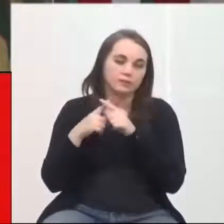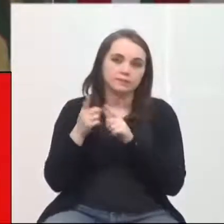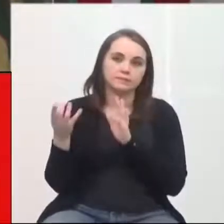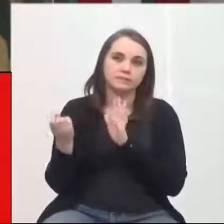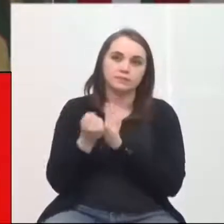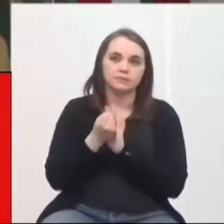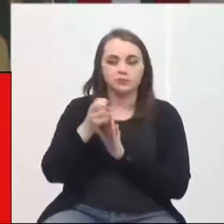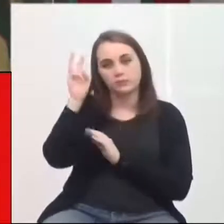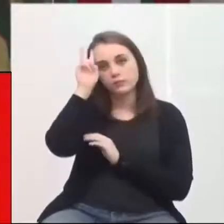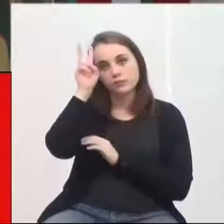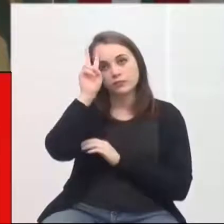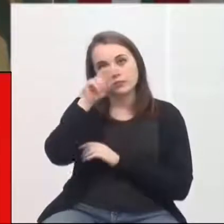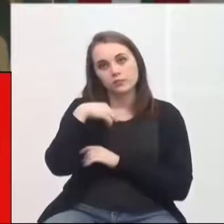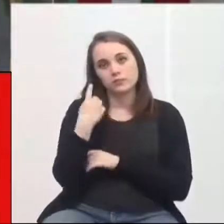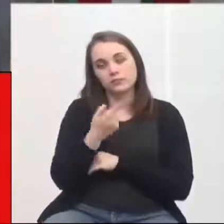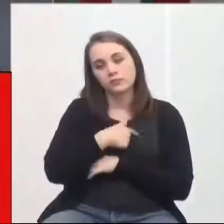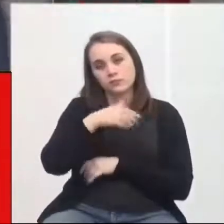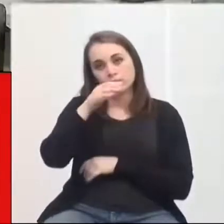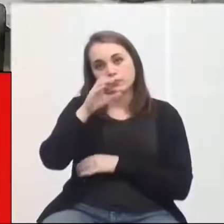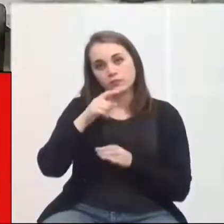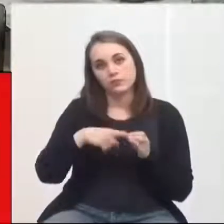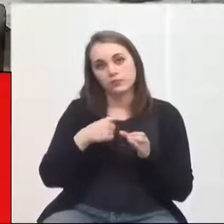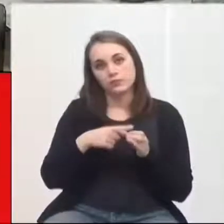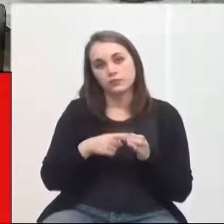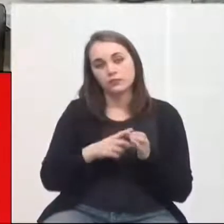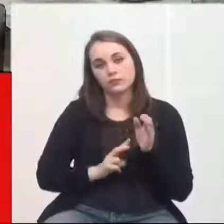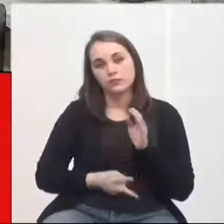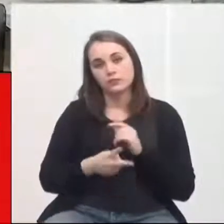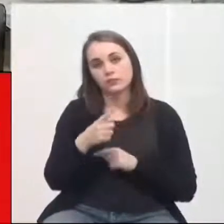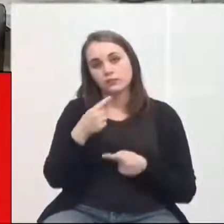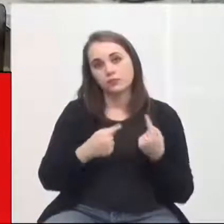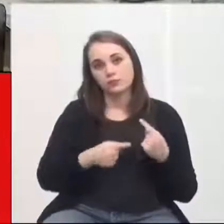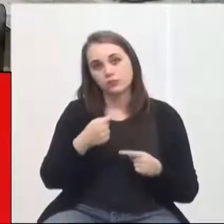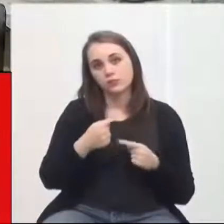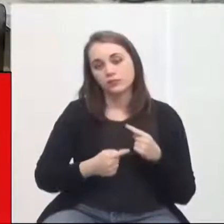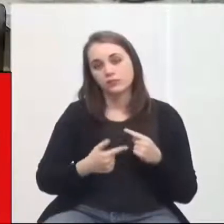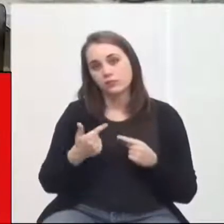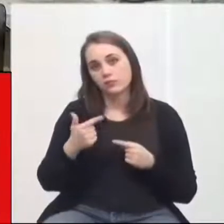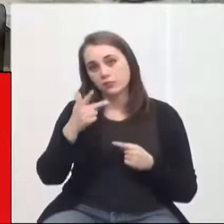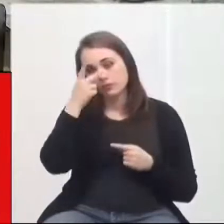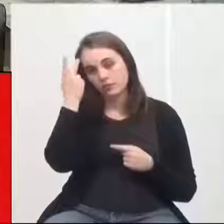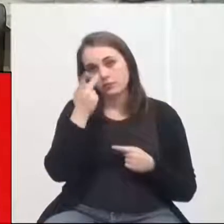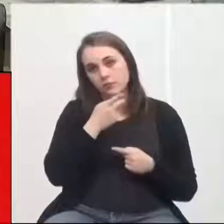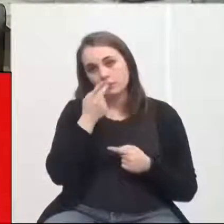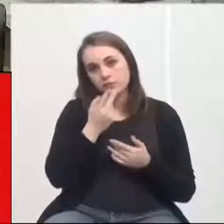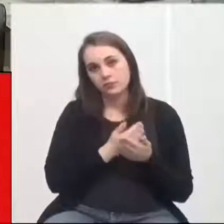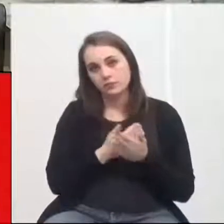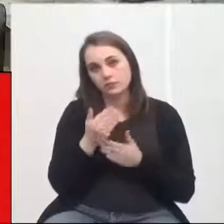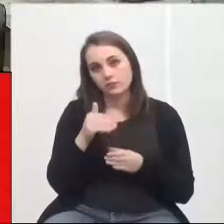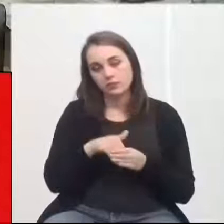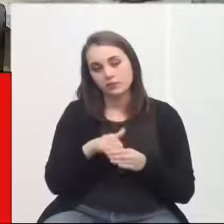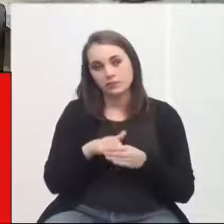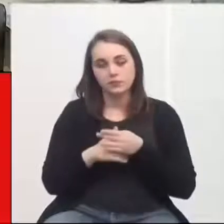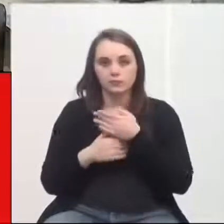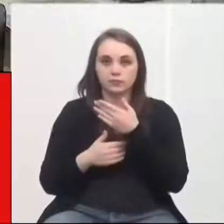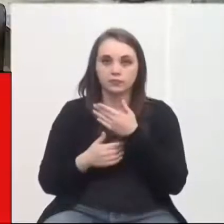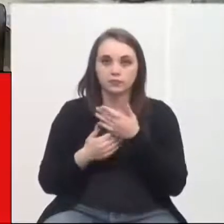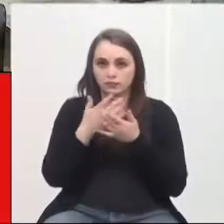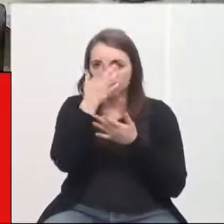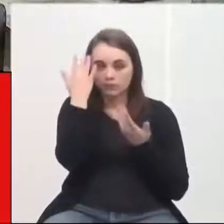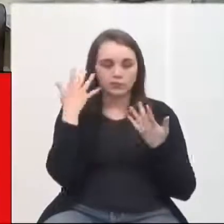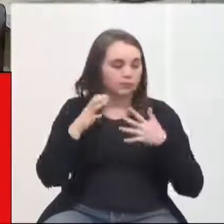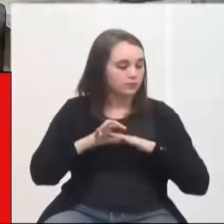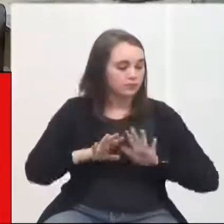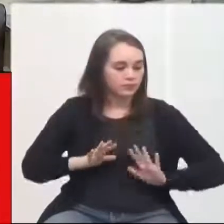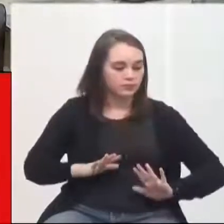história da nossa cidade. Obrigado, senhor presidente. Requerimento continua em discussão. Não havendo quem queira discutir, está em votação. Os